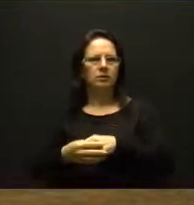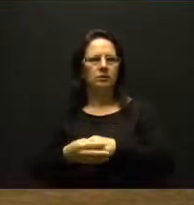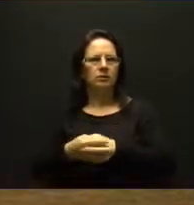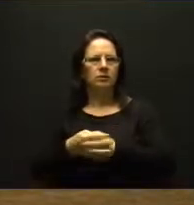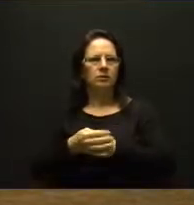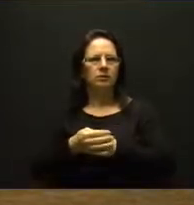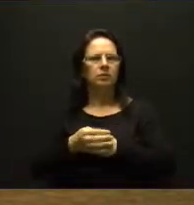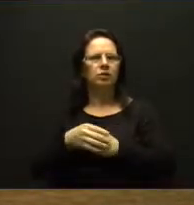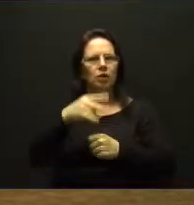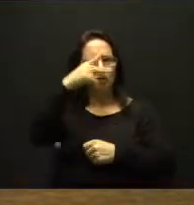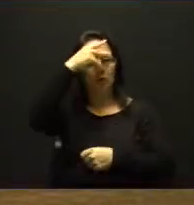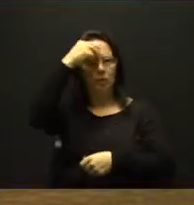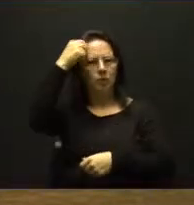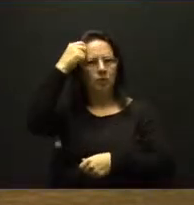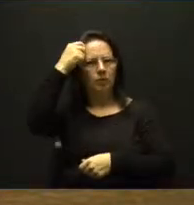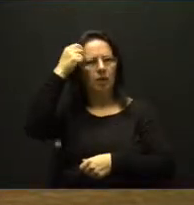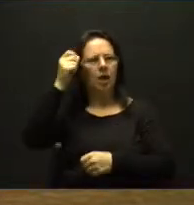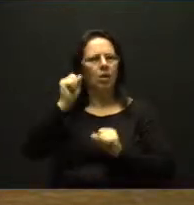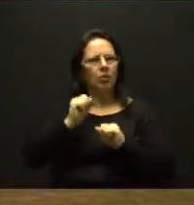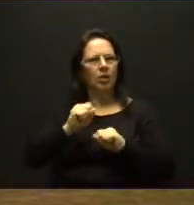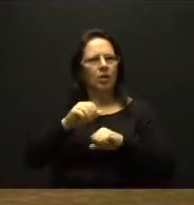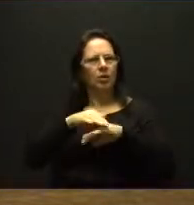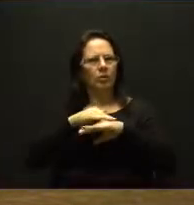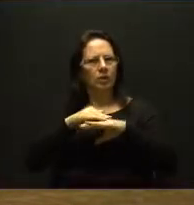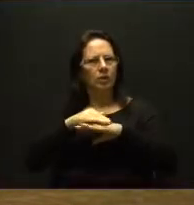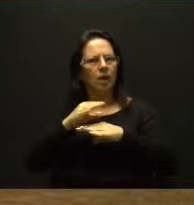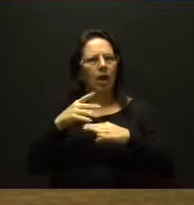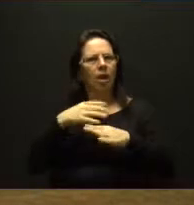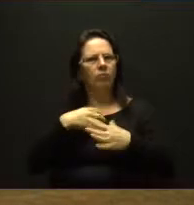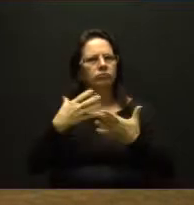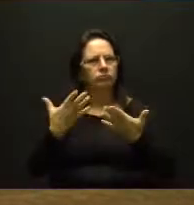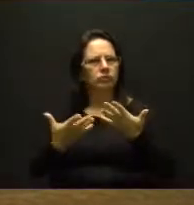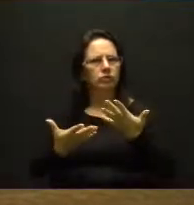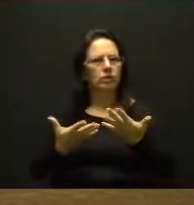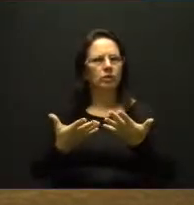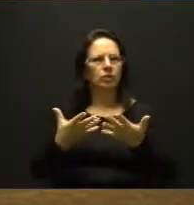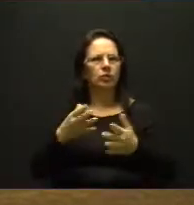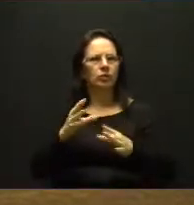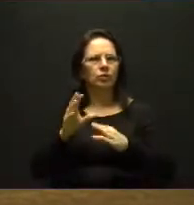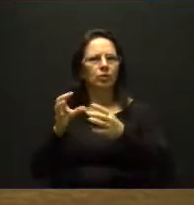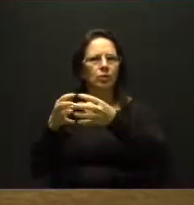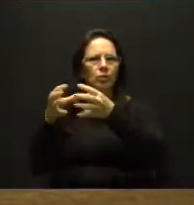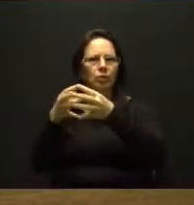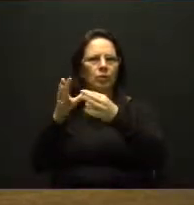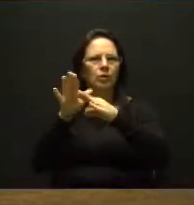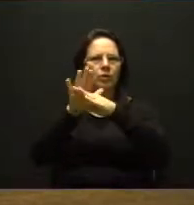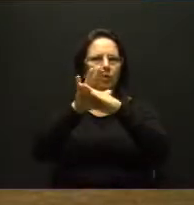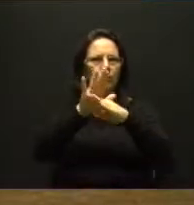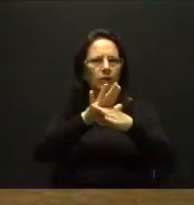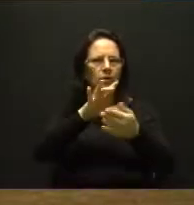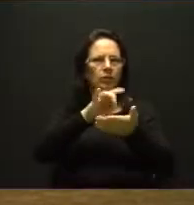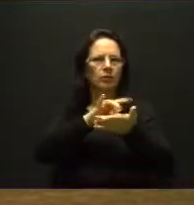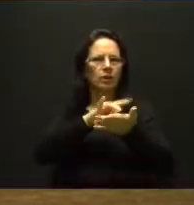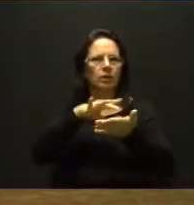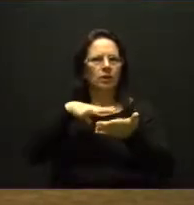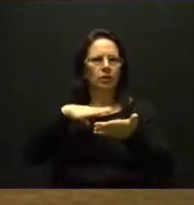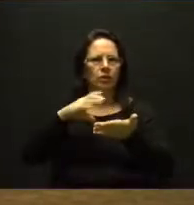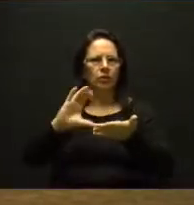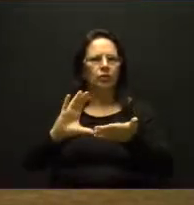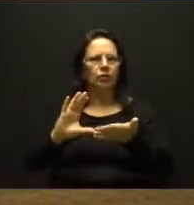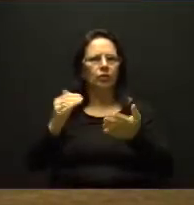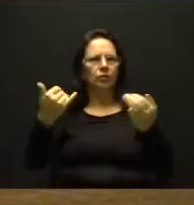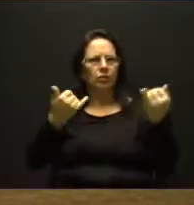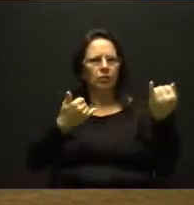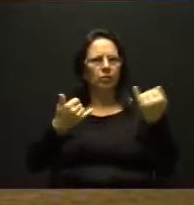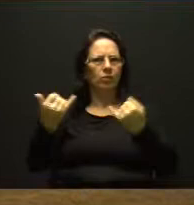executivo pudesse estudar formas de contratar uma equipe de manutenção para atender a cidade nós tivemos relatos da